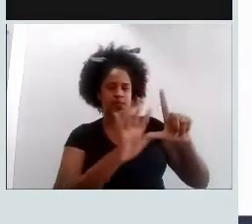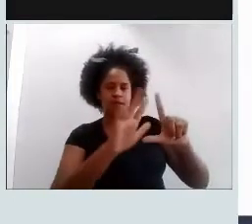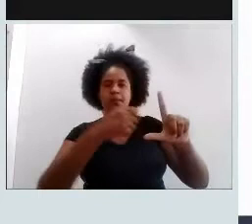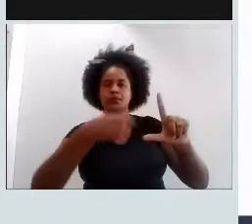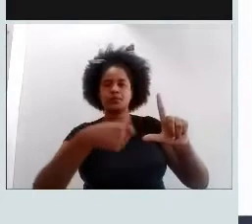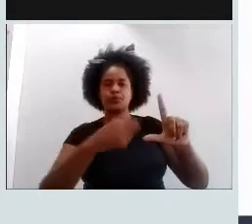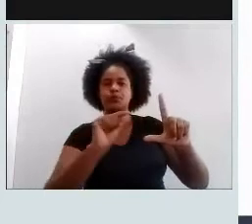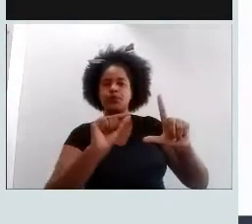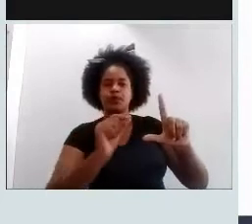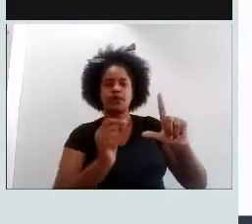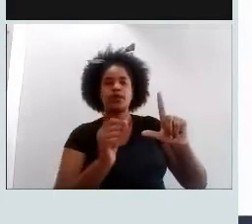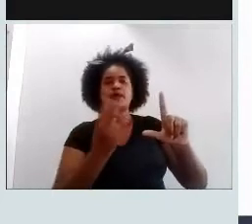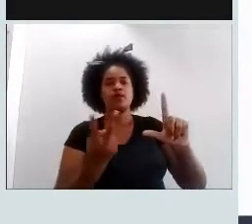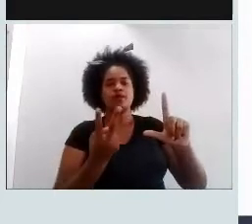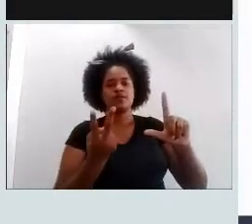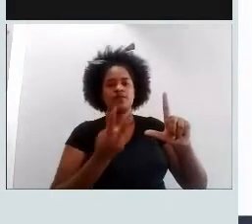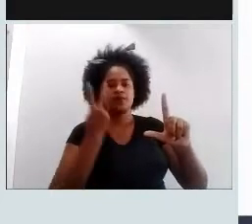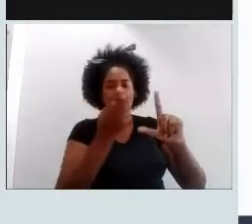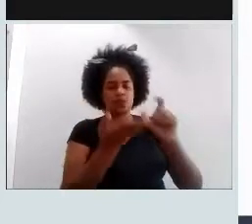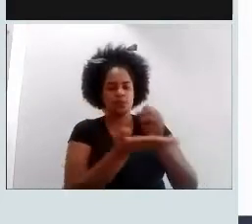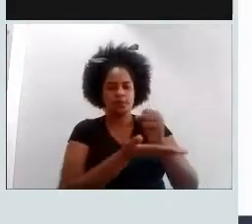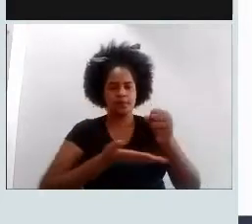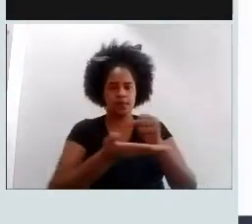é isso? Mas aí, nesse caso,